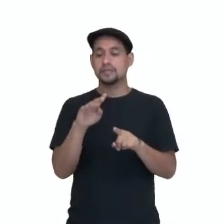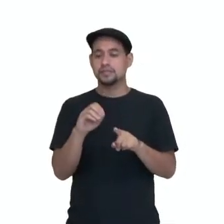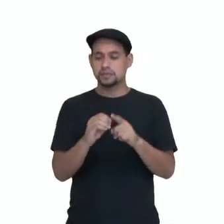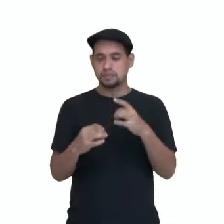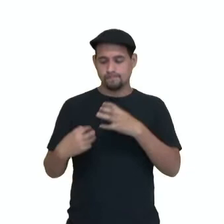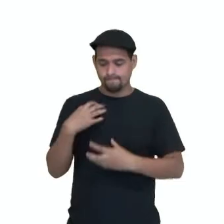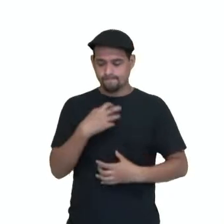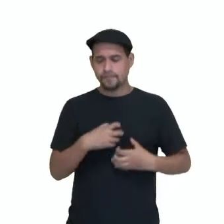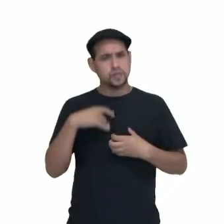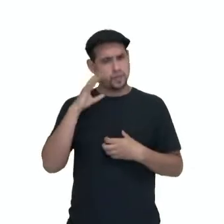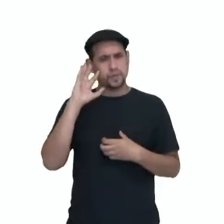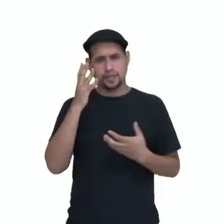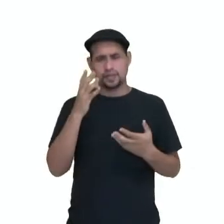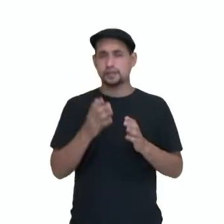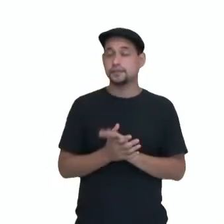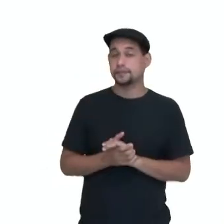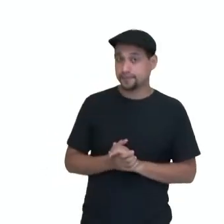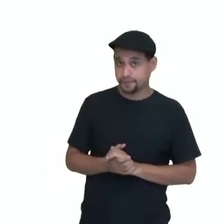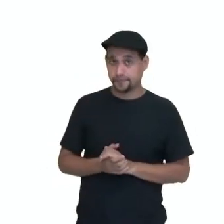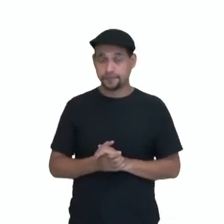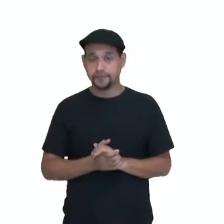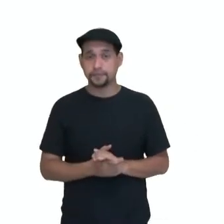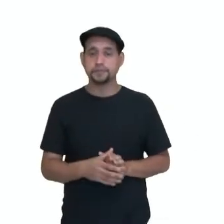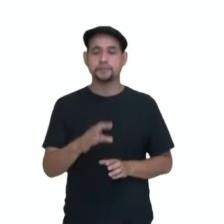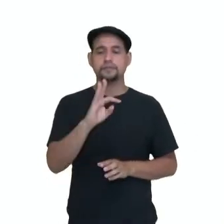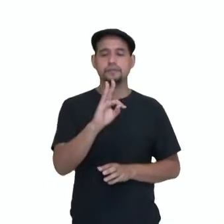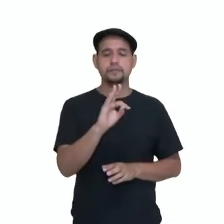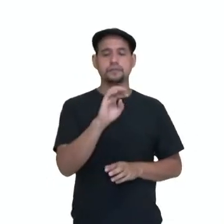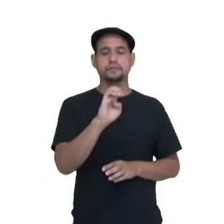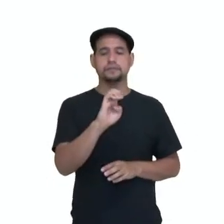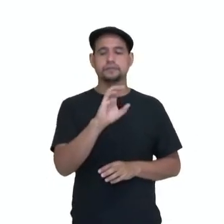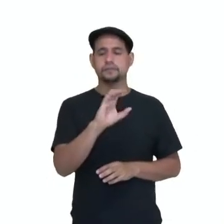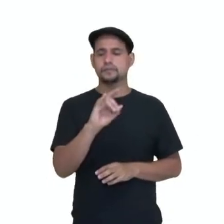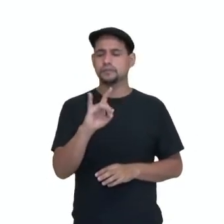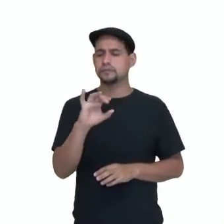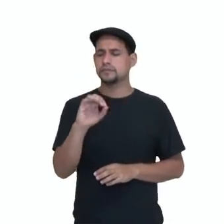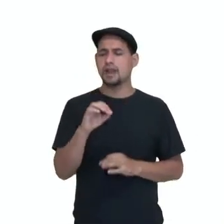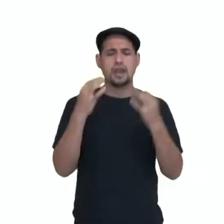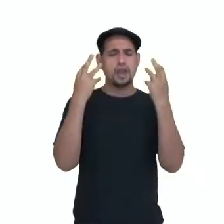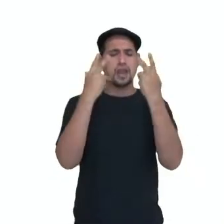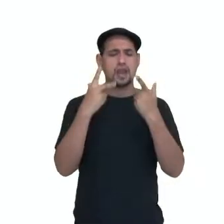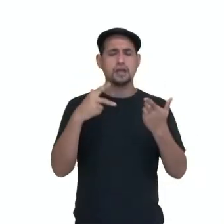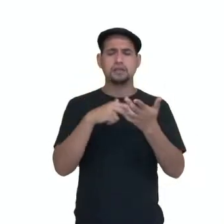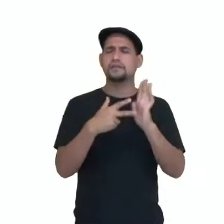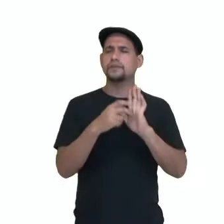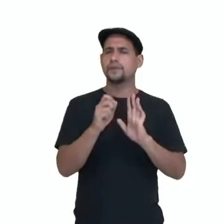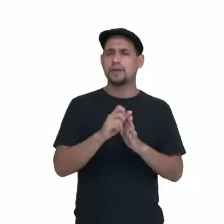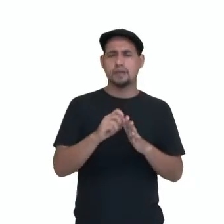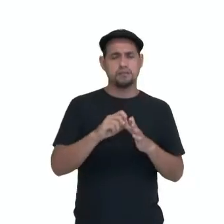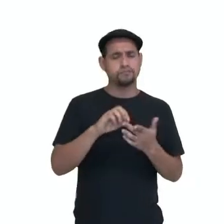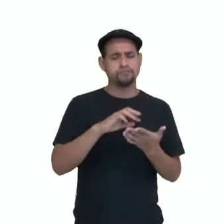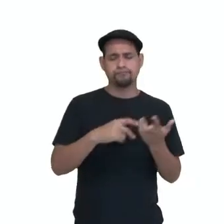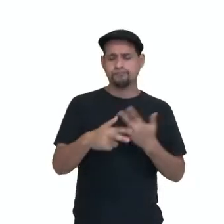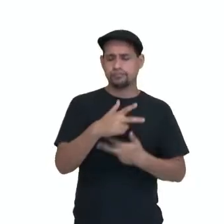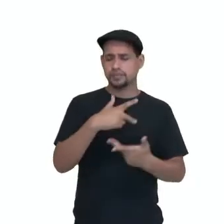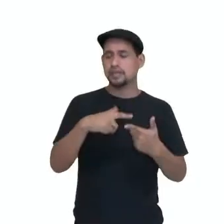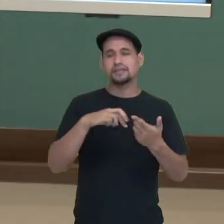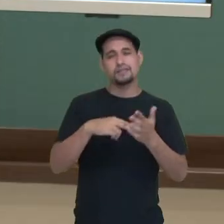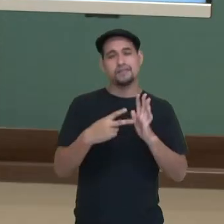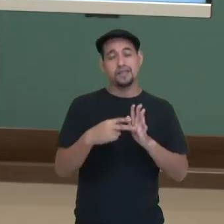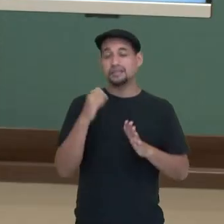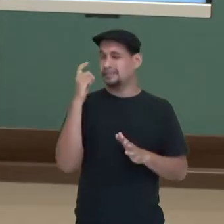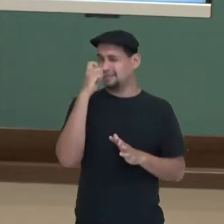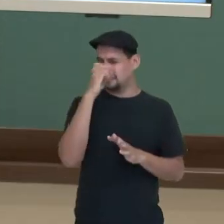funções. Bom, os tecidos animais. Os animais são seres pluricelulares, então eles são mais